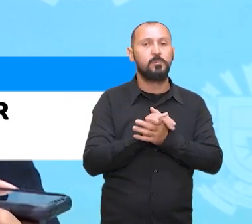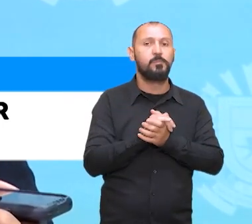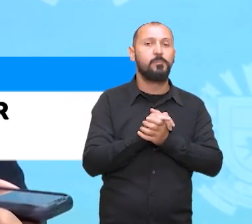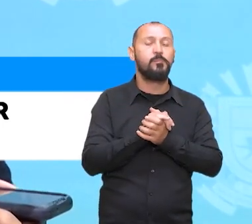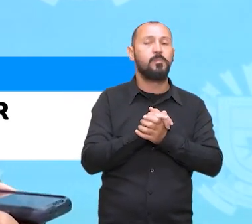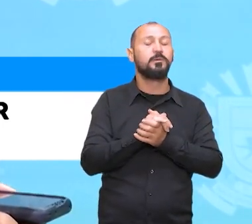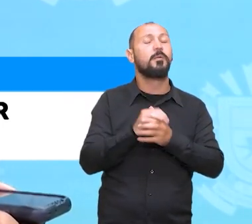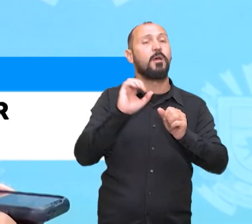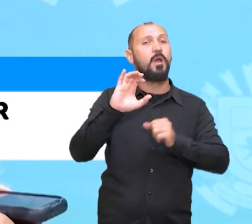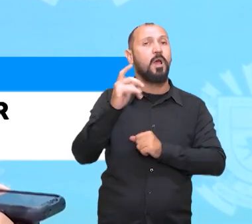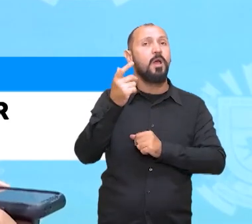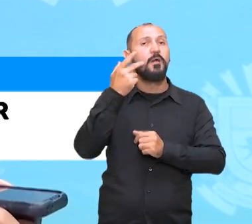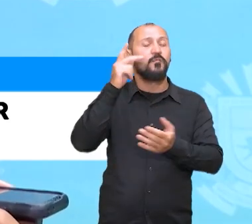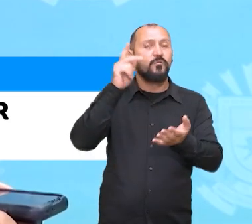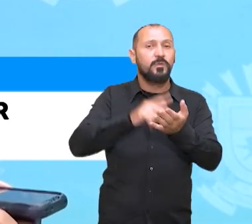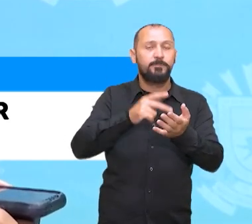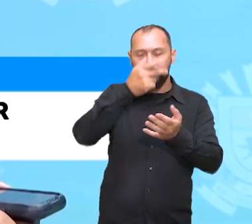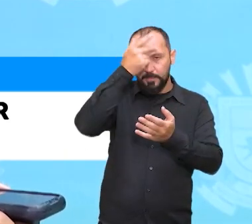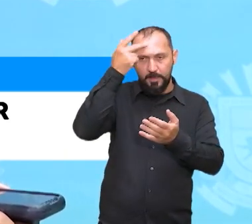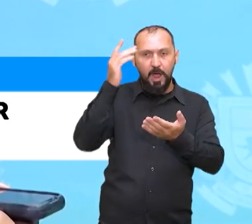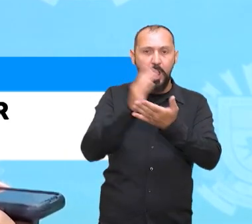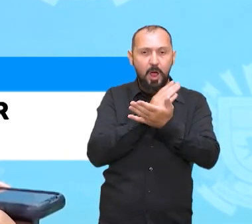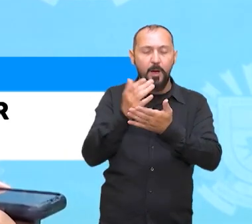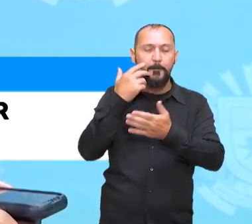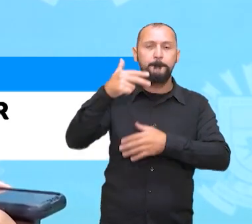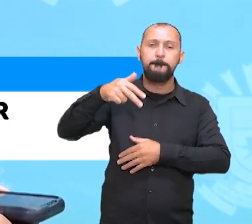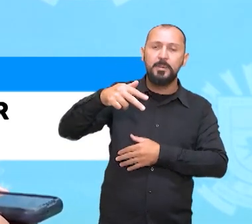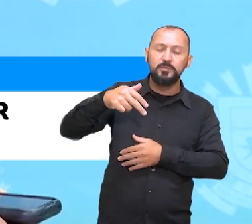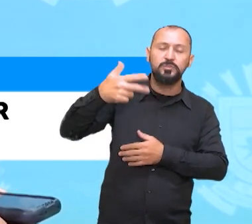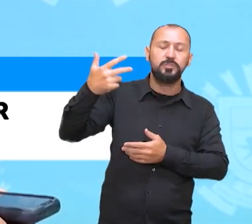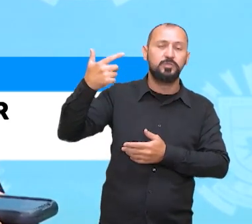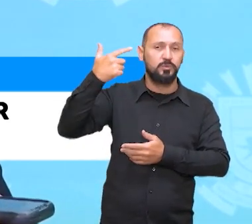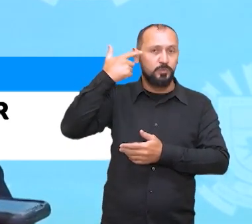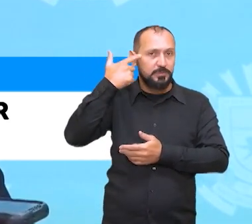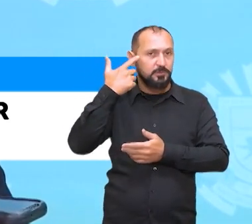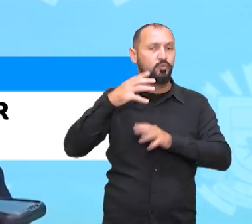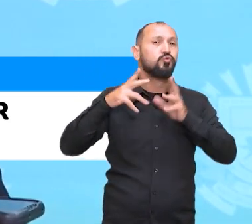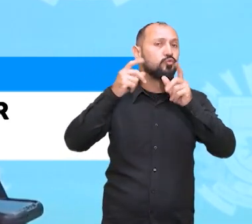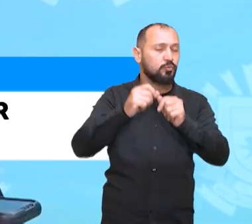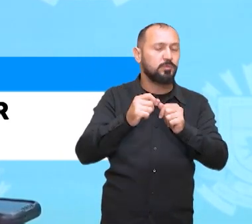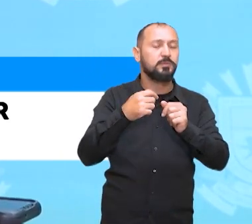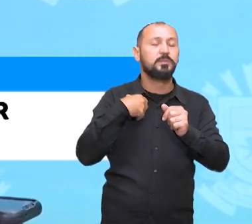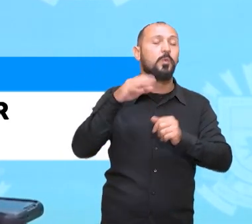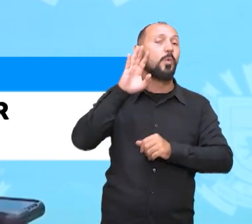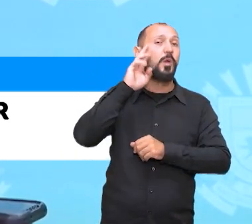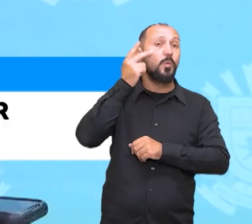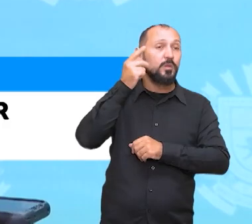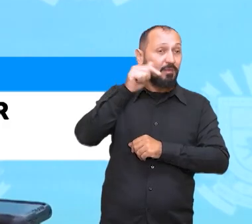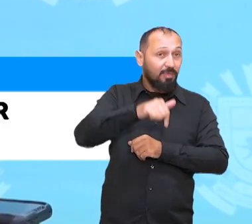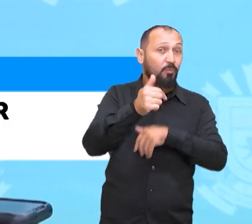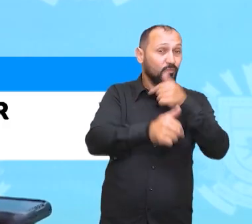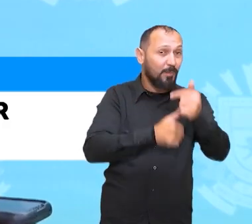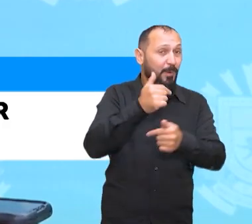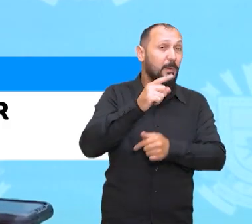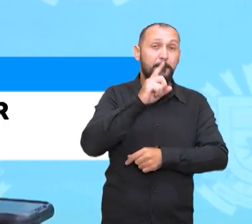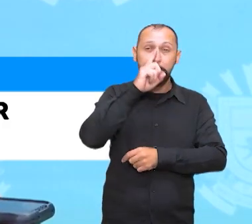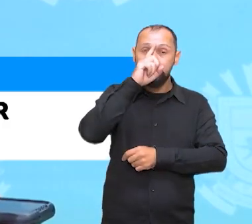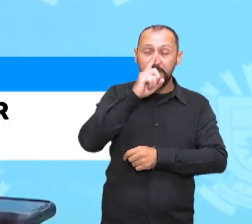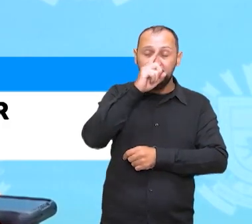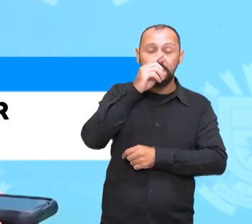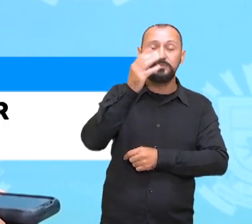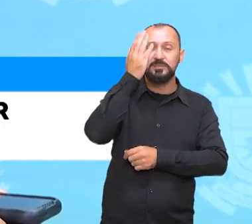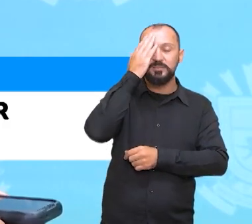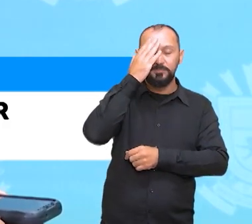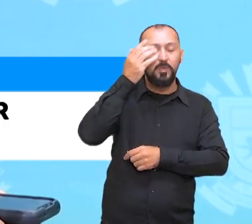e isso é, obviamente, um alvo para bandidos, sequestradores e tudo mais. Então, reconhecer que isso é uma atividade de